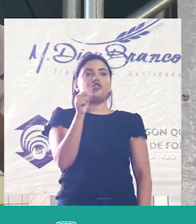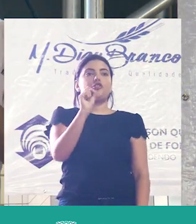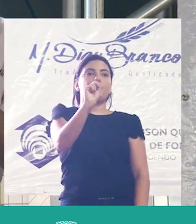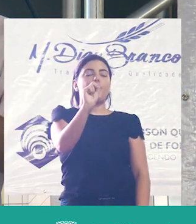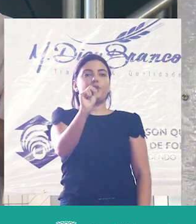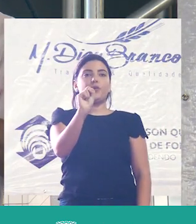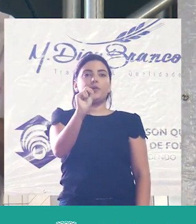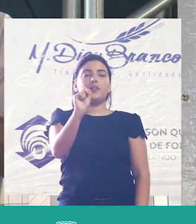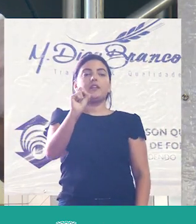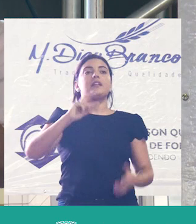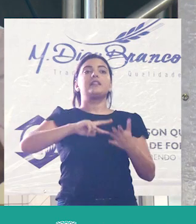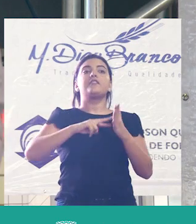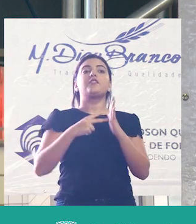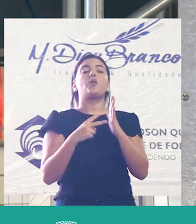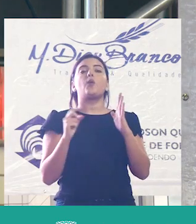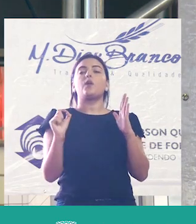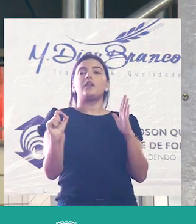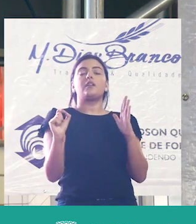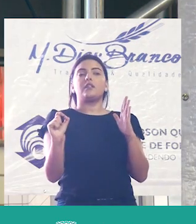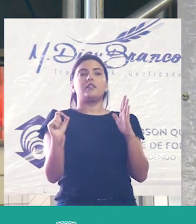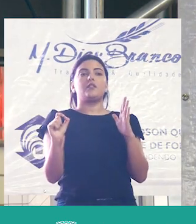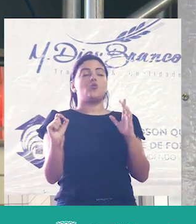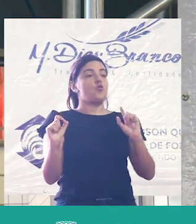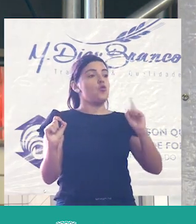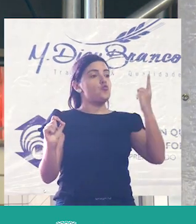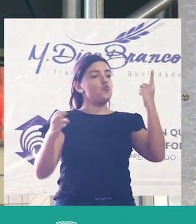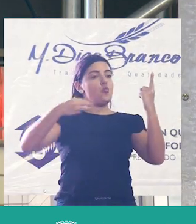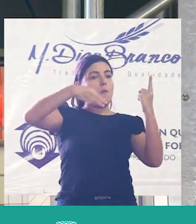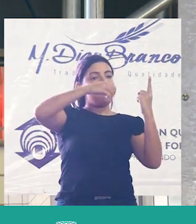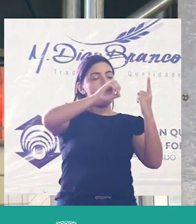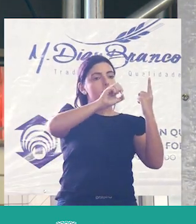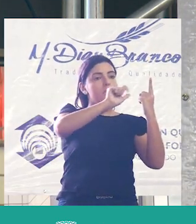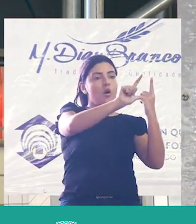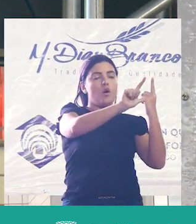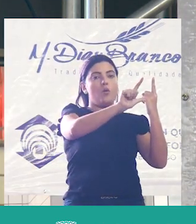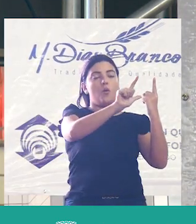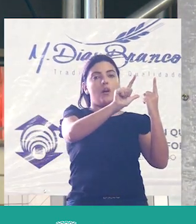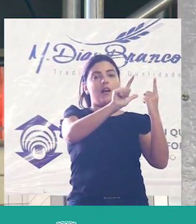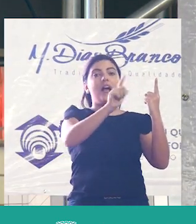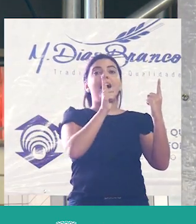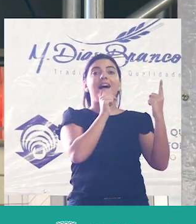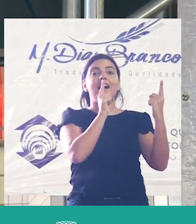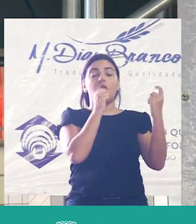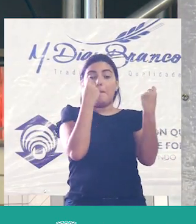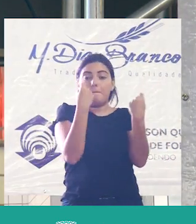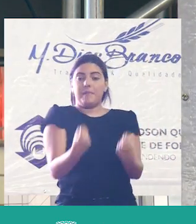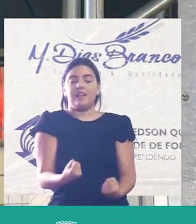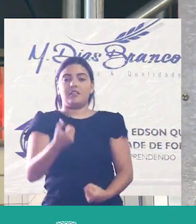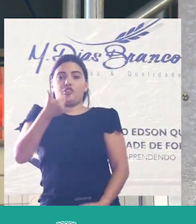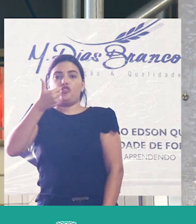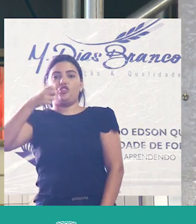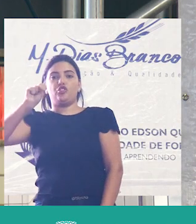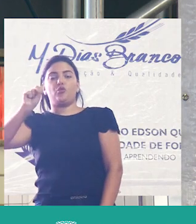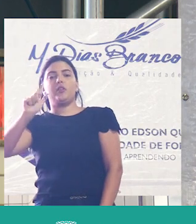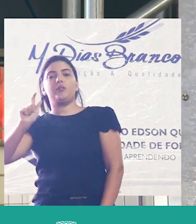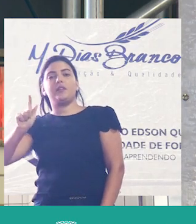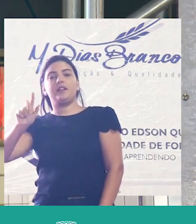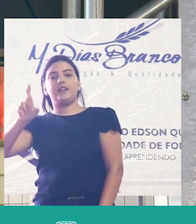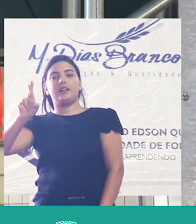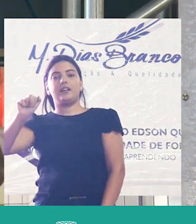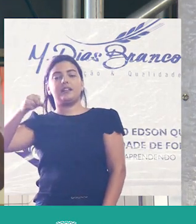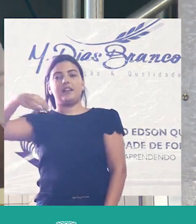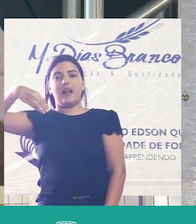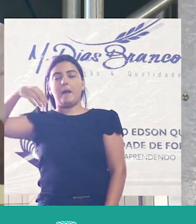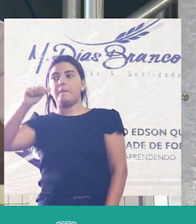18. Sabe o que significa, pessoal? Que 1 mol de água pesa 18 gramas. Isso chama-se